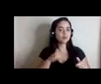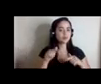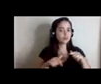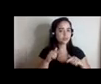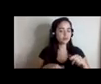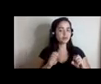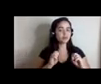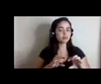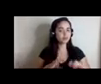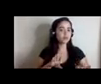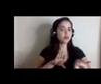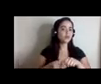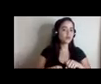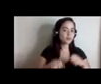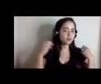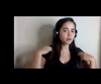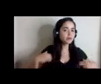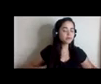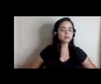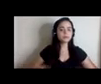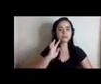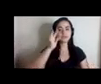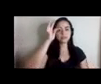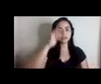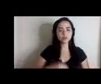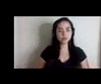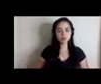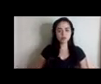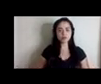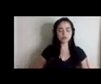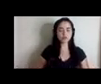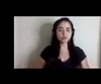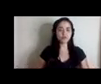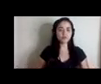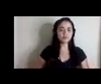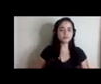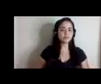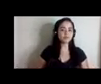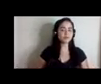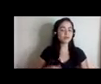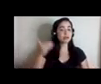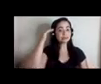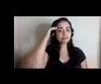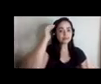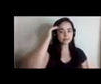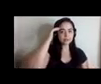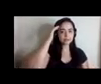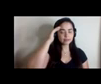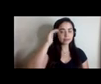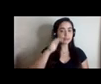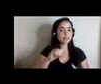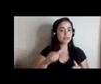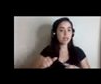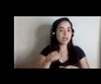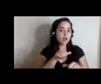a formação profissional tecnológica de modo a compreender a transição de